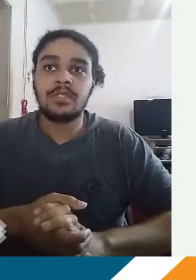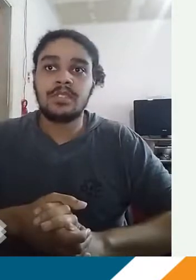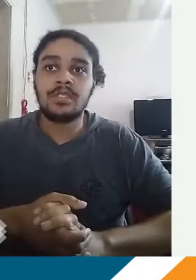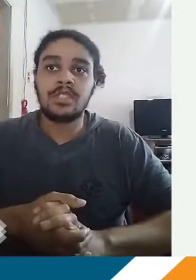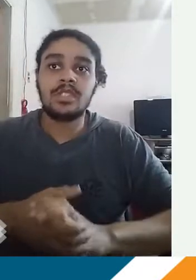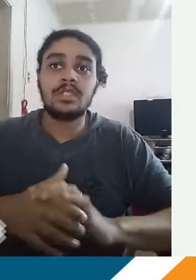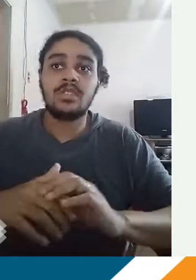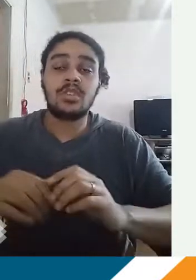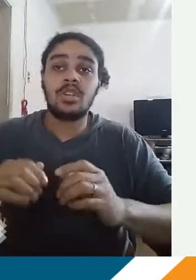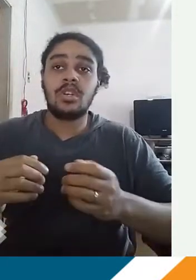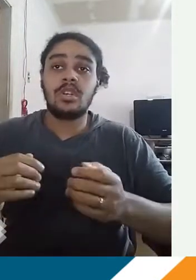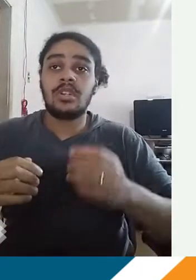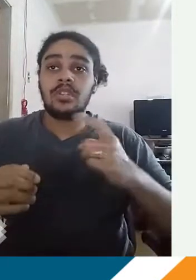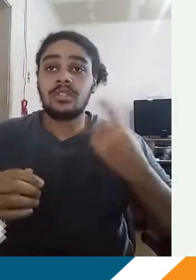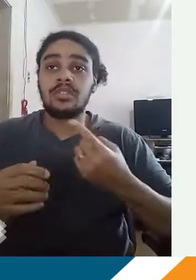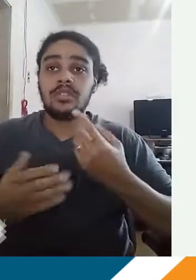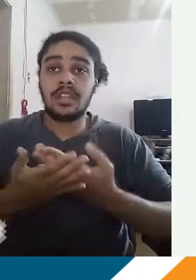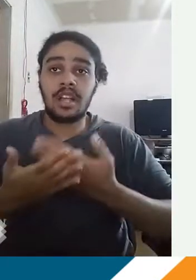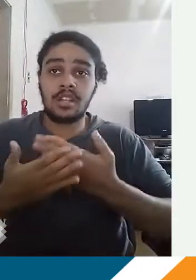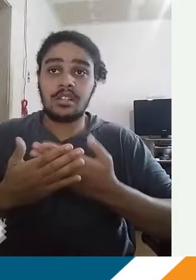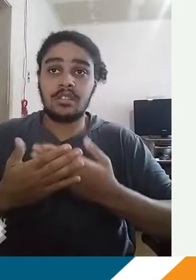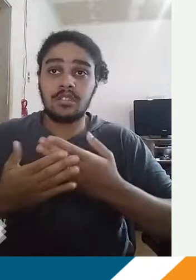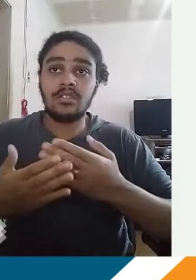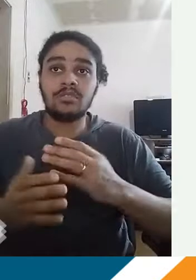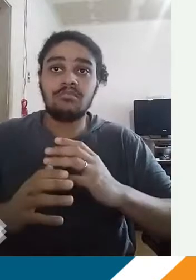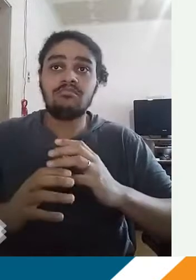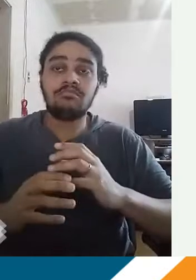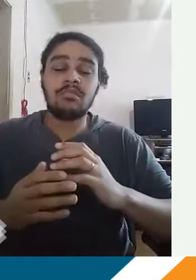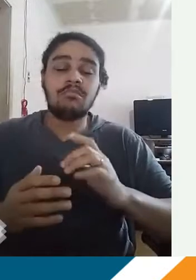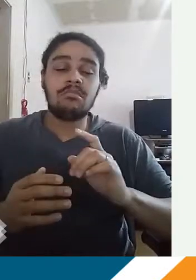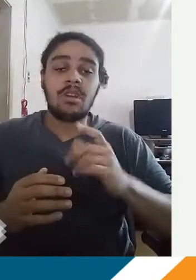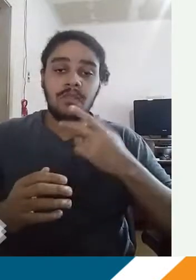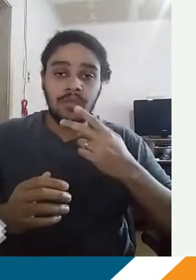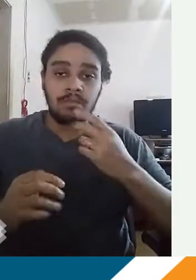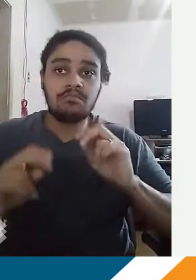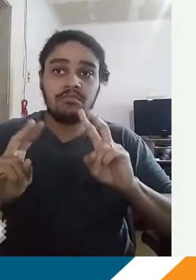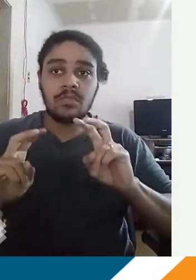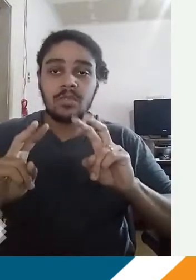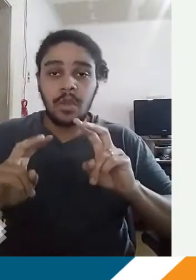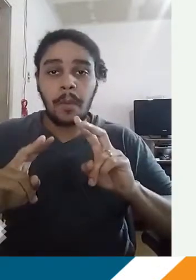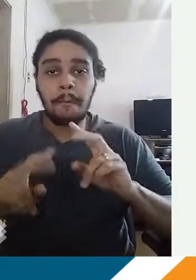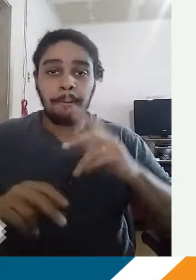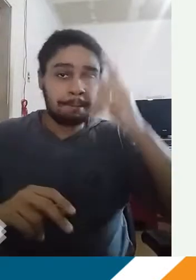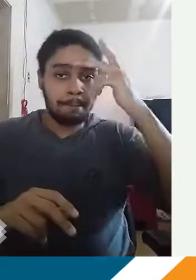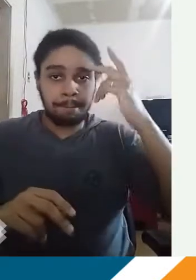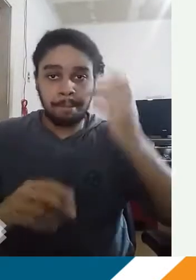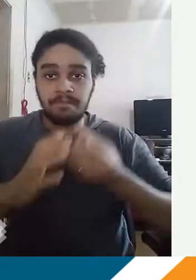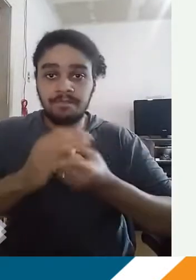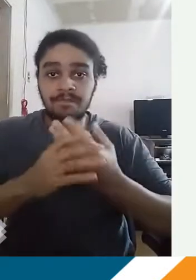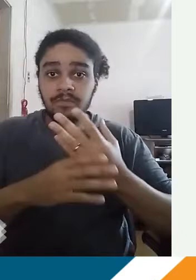O roteiro da nossa aula vai ser pautado da seguinte maneira: iremos falar sobre os povos formadores do Brasil, falar